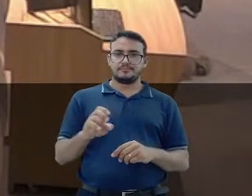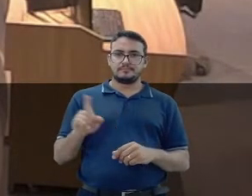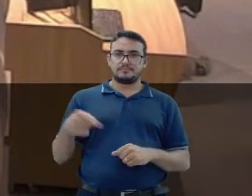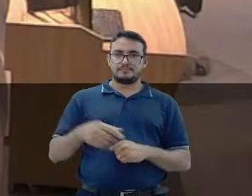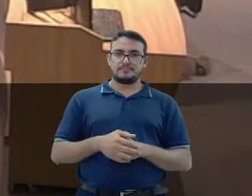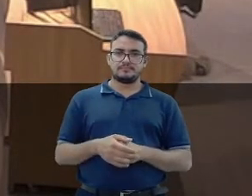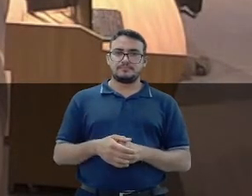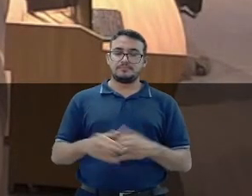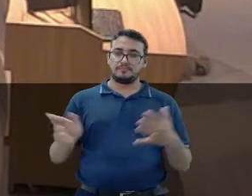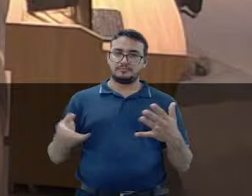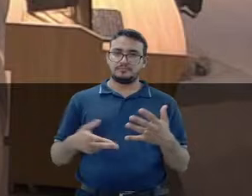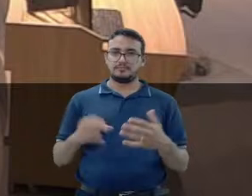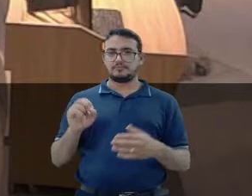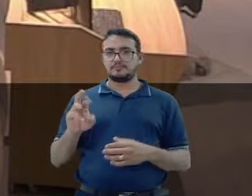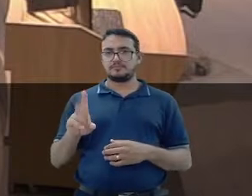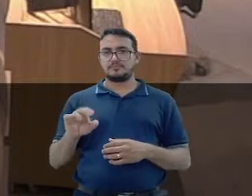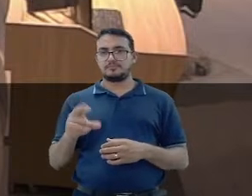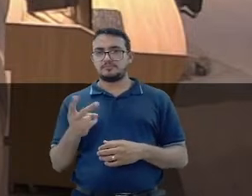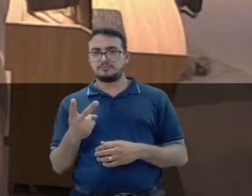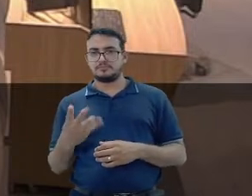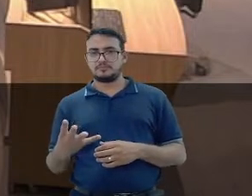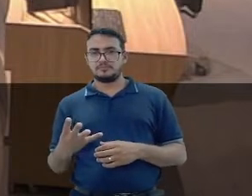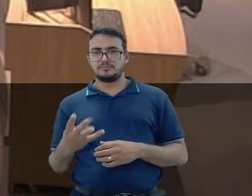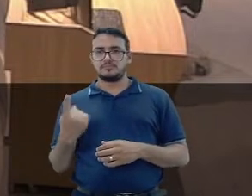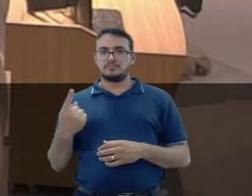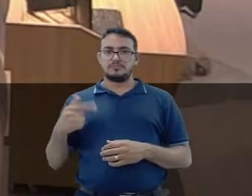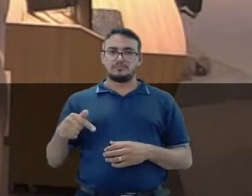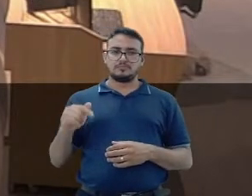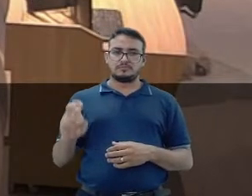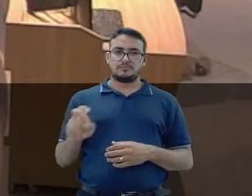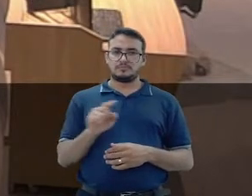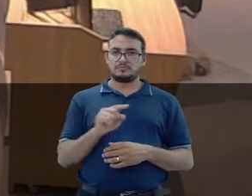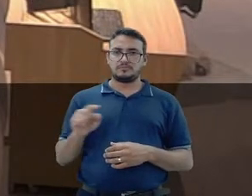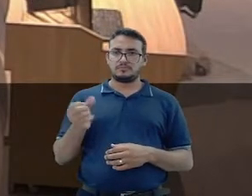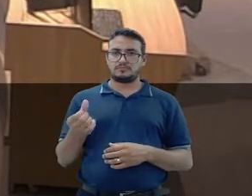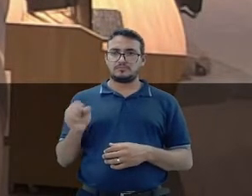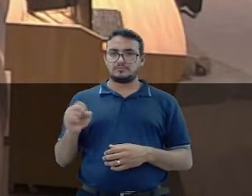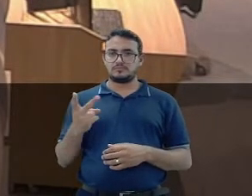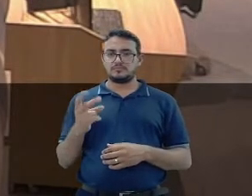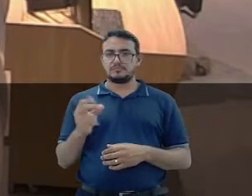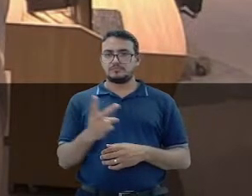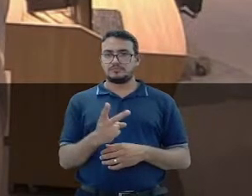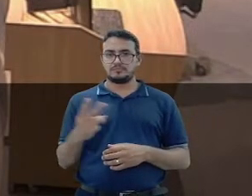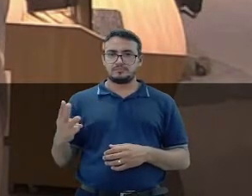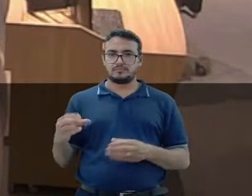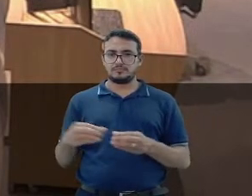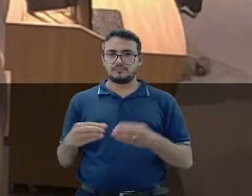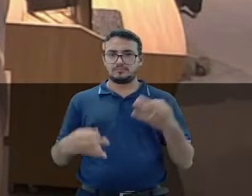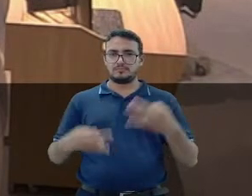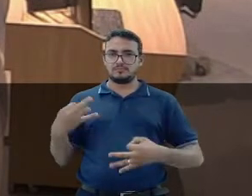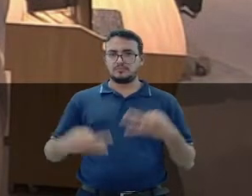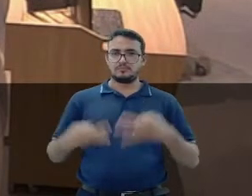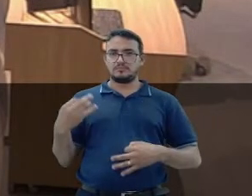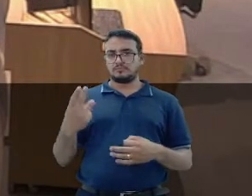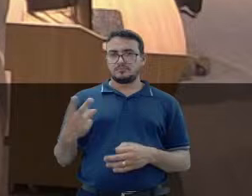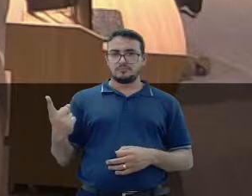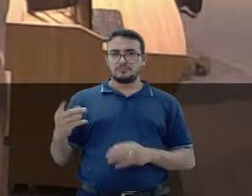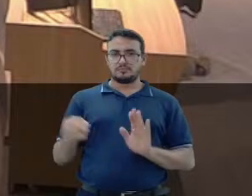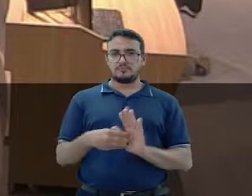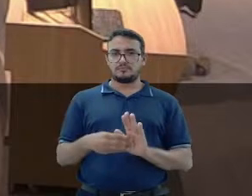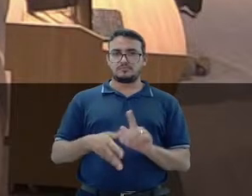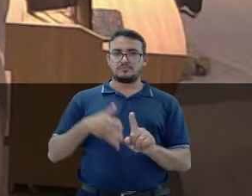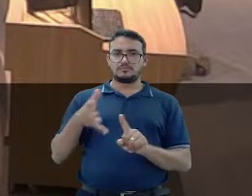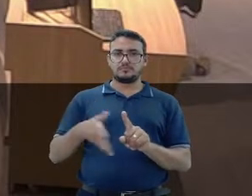Oliveira, recurso ordinário 24.175, dígito 68.2023, vara 31, inscrito